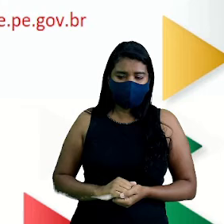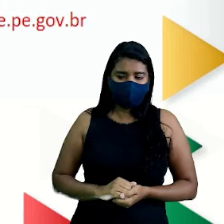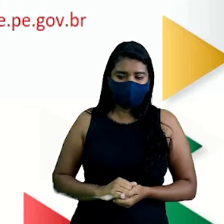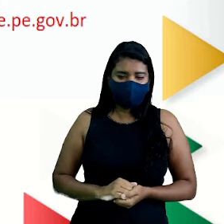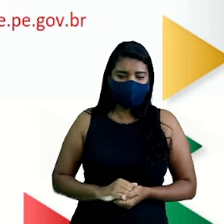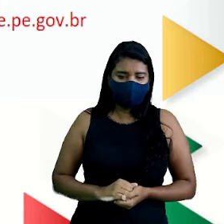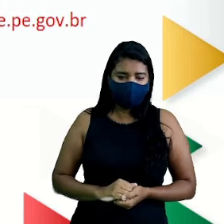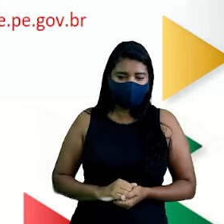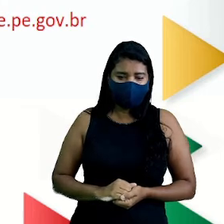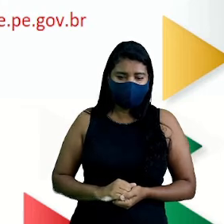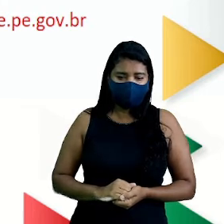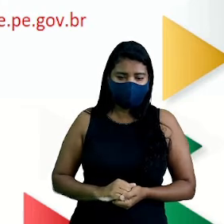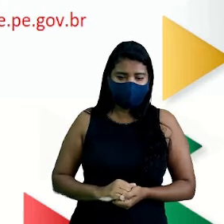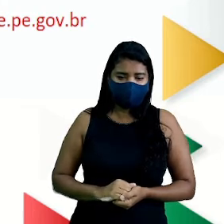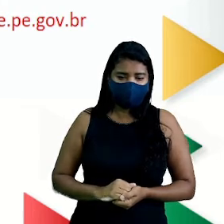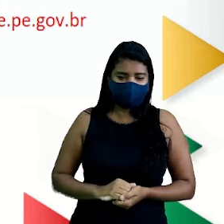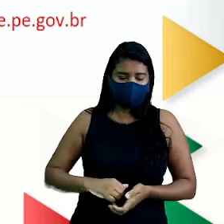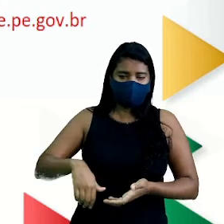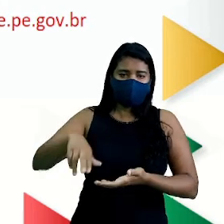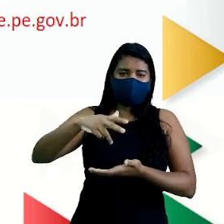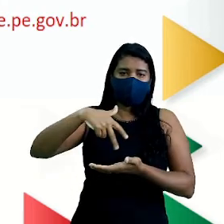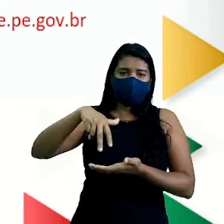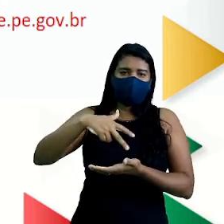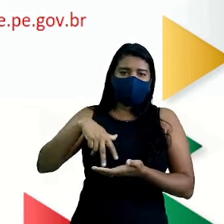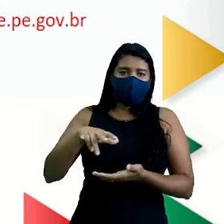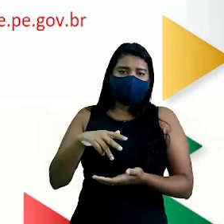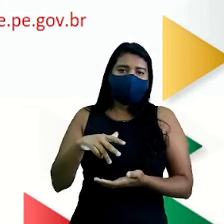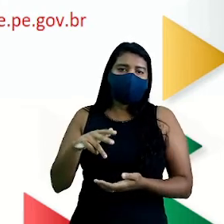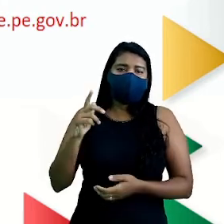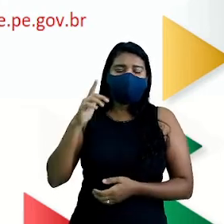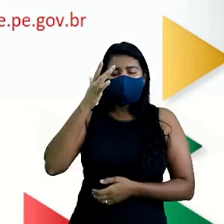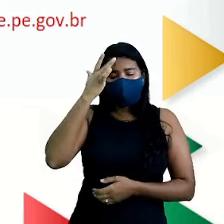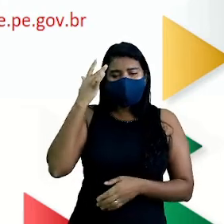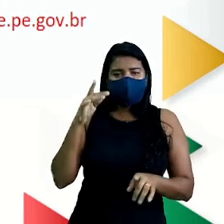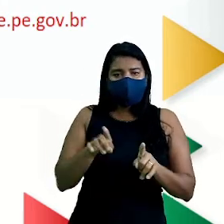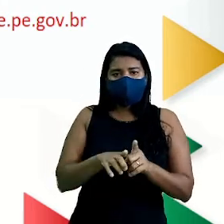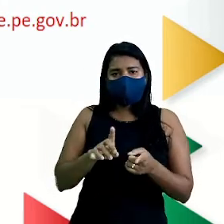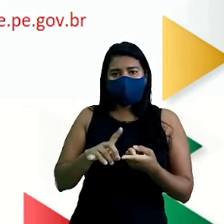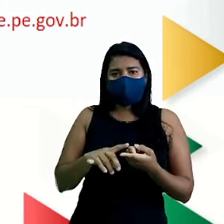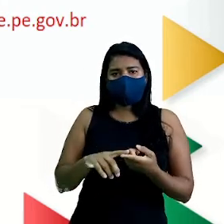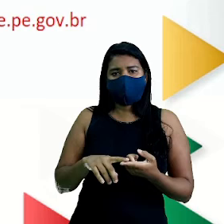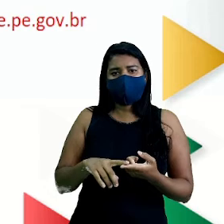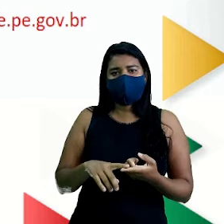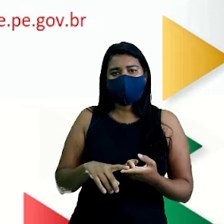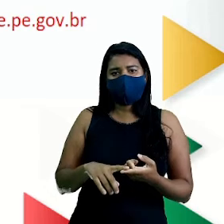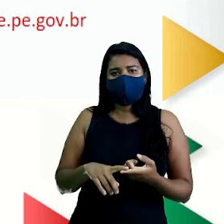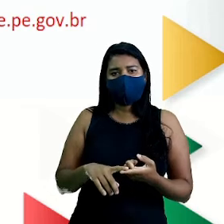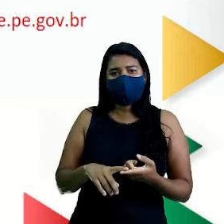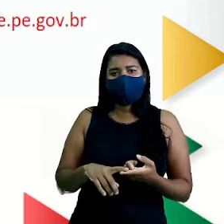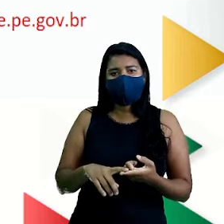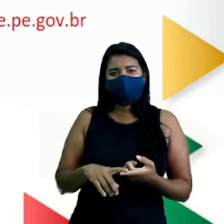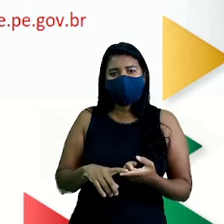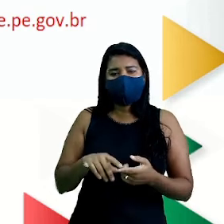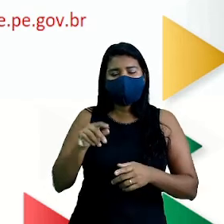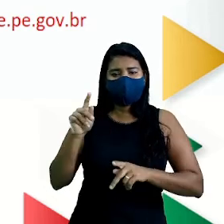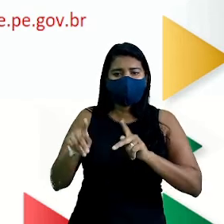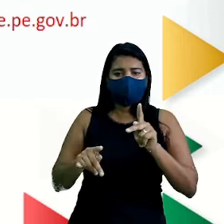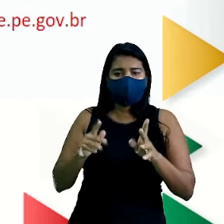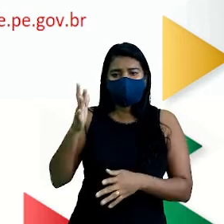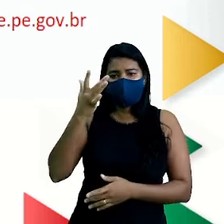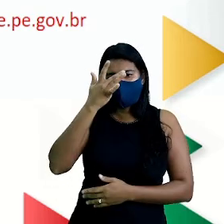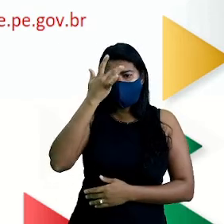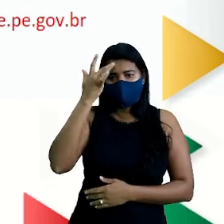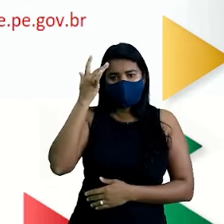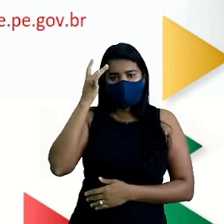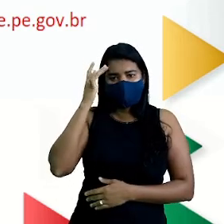para dançar, para curtir o carnaval. Tinha o carnaval de rua, né, que sempre foi popular, mas tem aquelas pessoas também que só iam